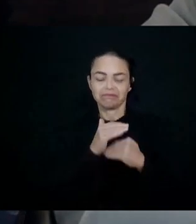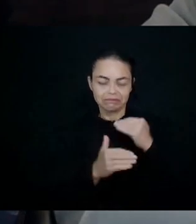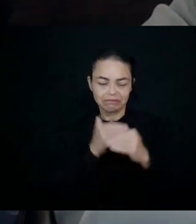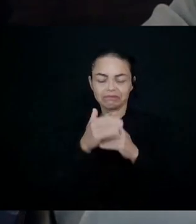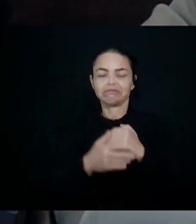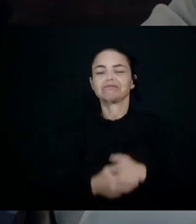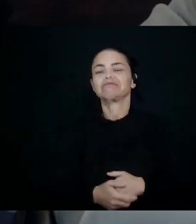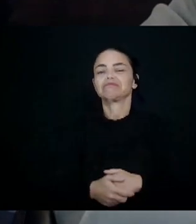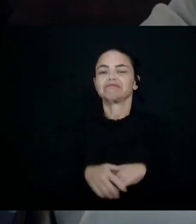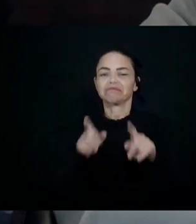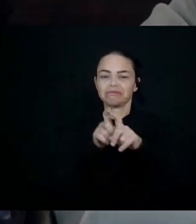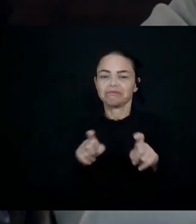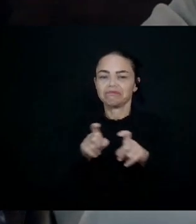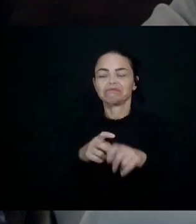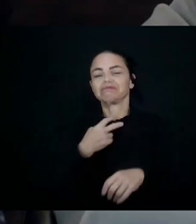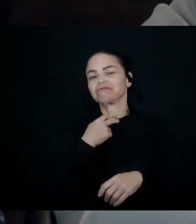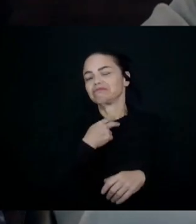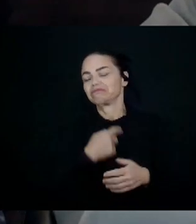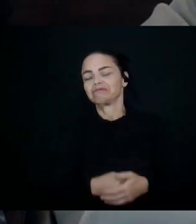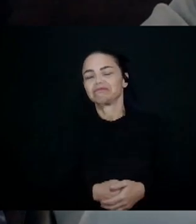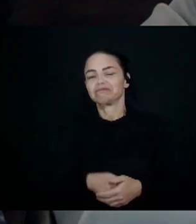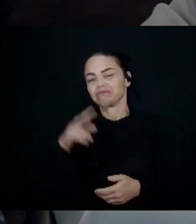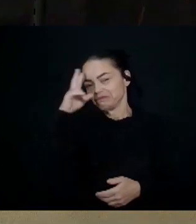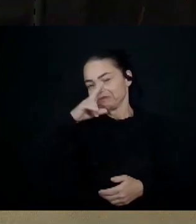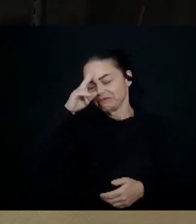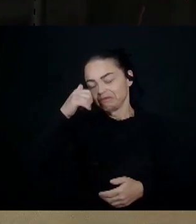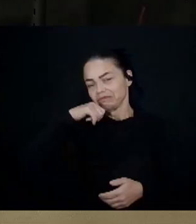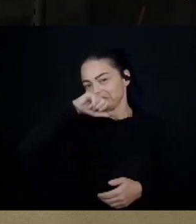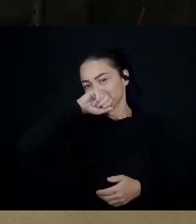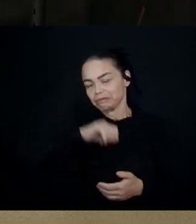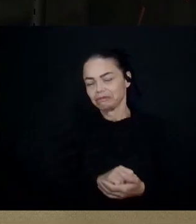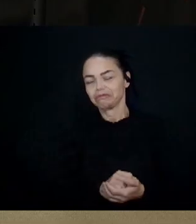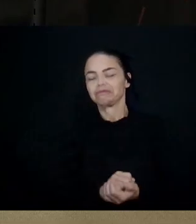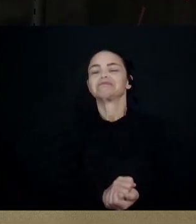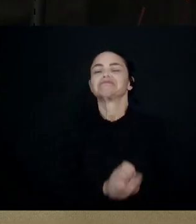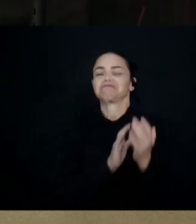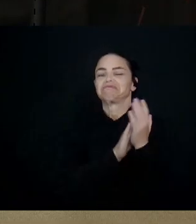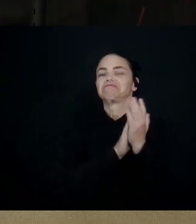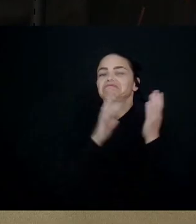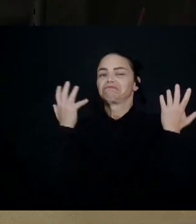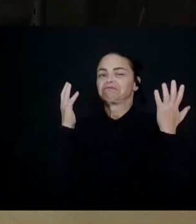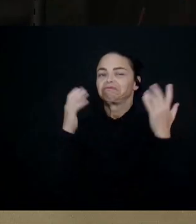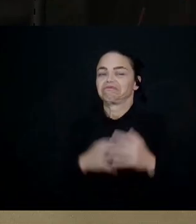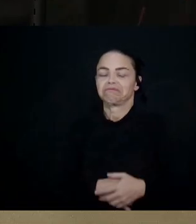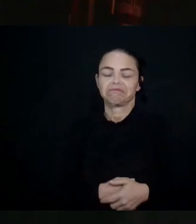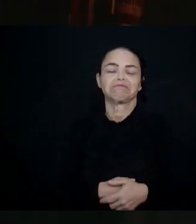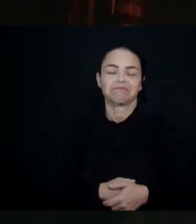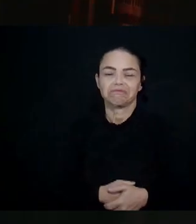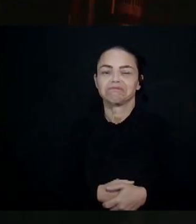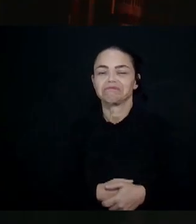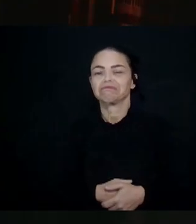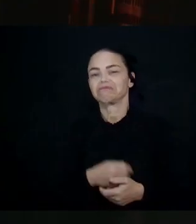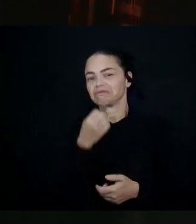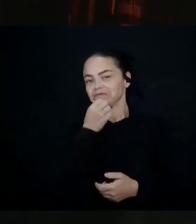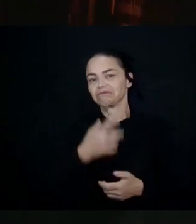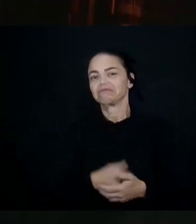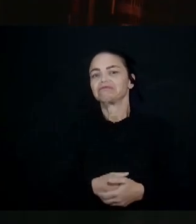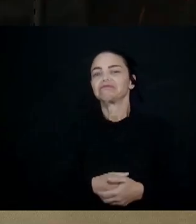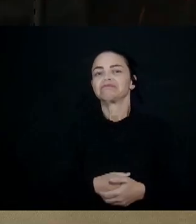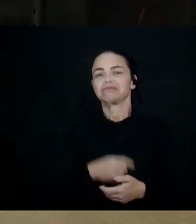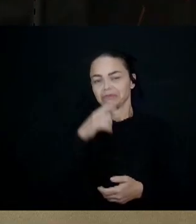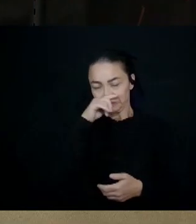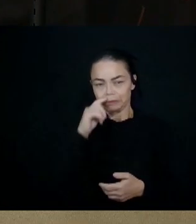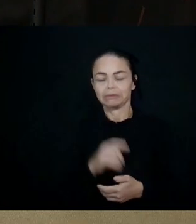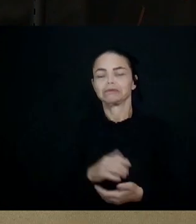mas não poderia deixar de mencionar, né? Relação de afeto. Olha a relação de afeto, né? Muito bom, gente. Então, Rafa, mais uma